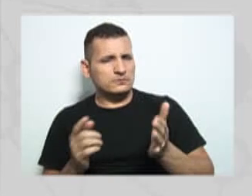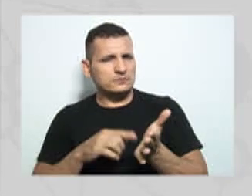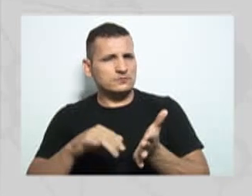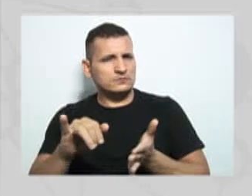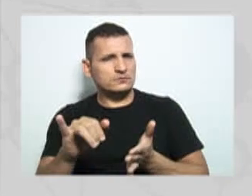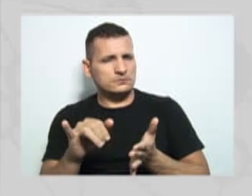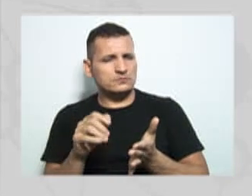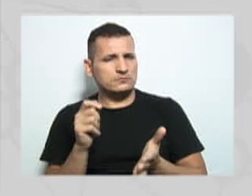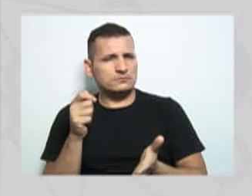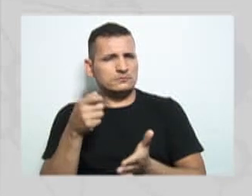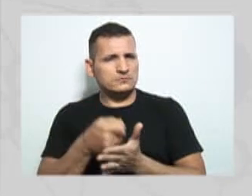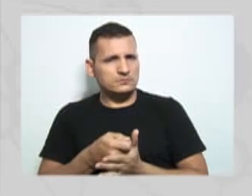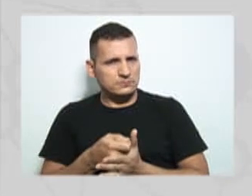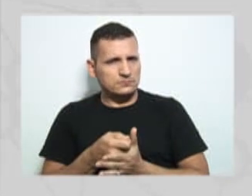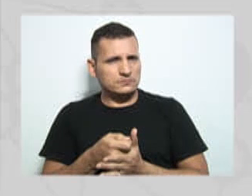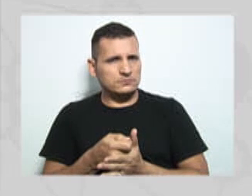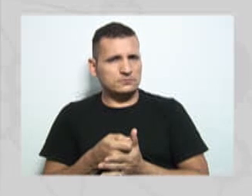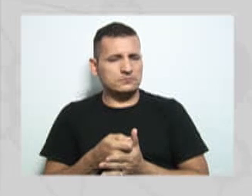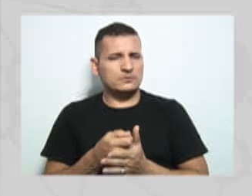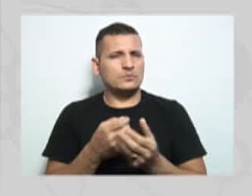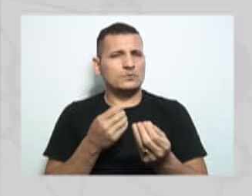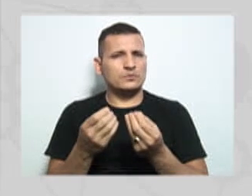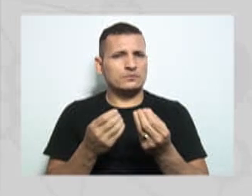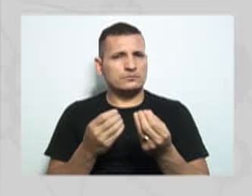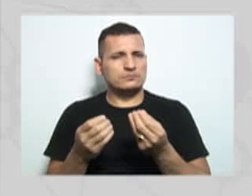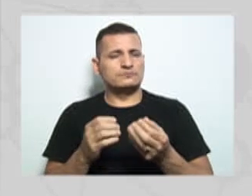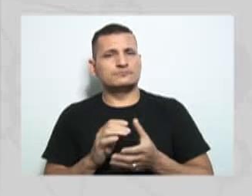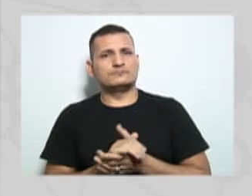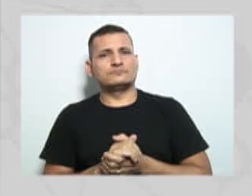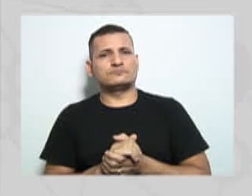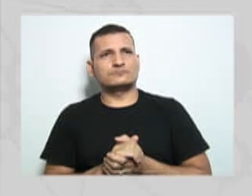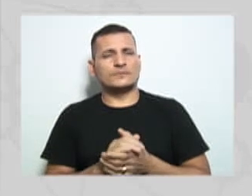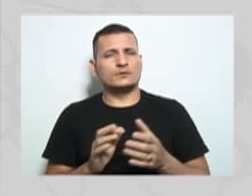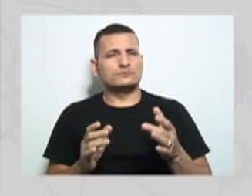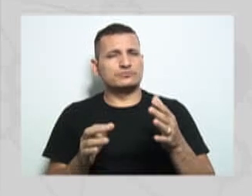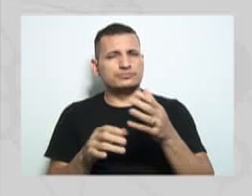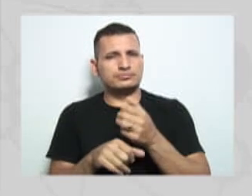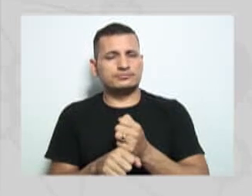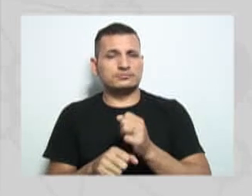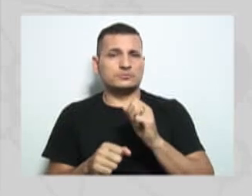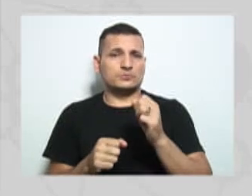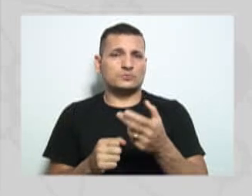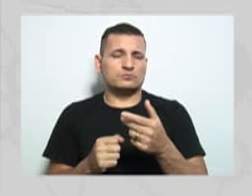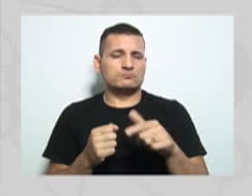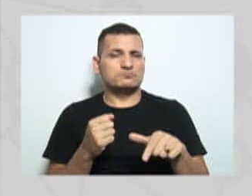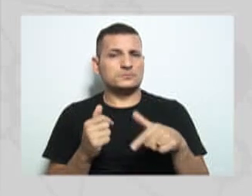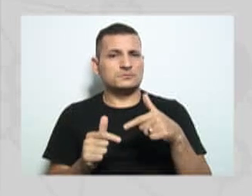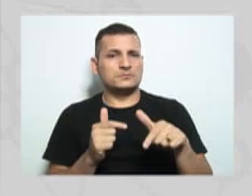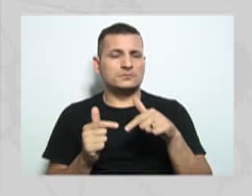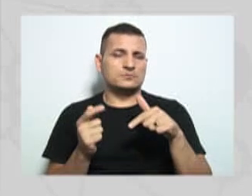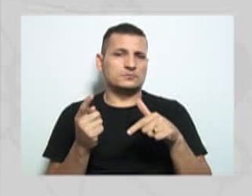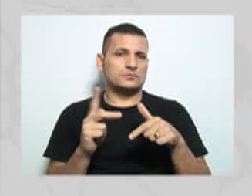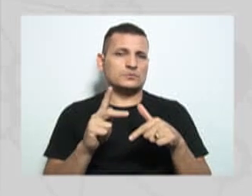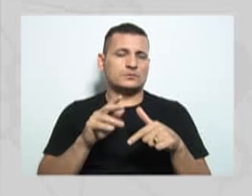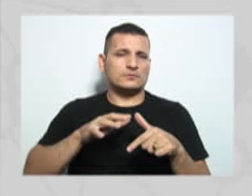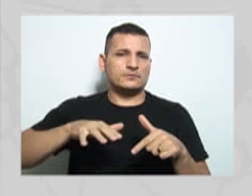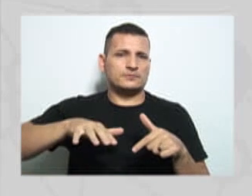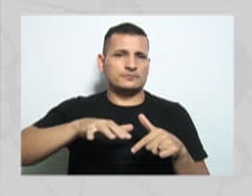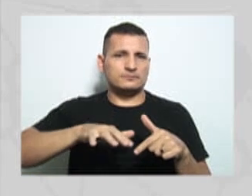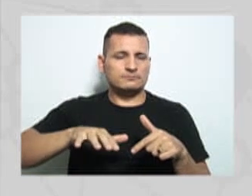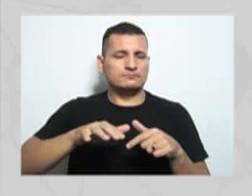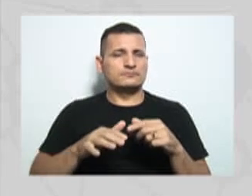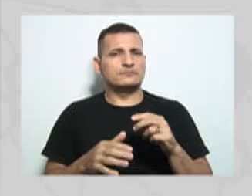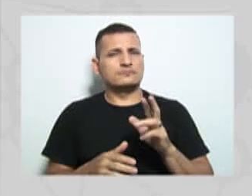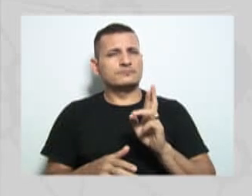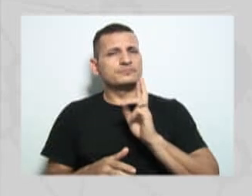de renda sobre o resultado positivo das operações e das atividades estranhas à sua finalidade. Eles colocaram verdadeiro ou